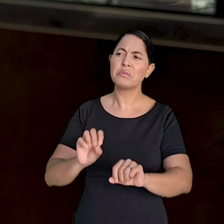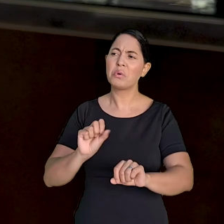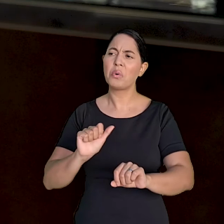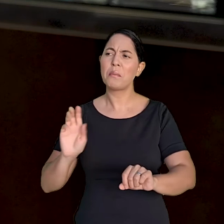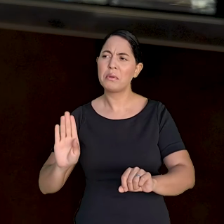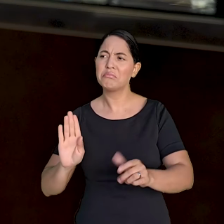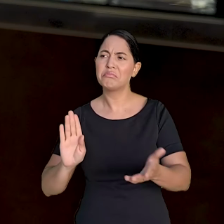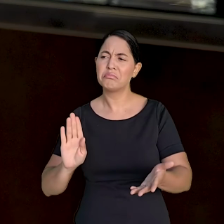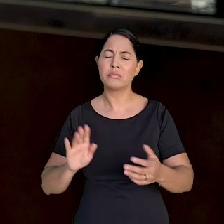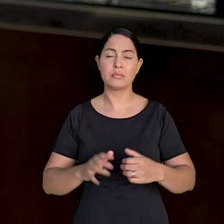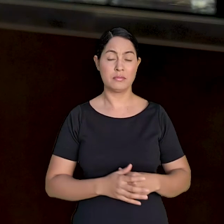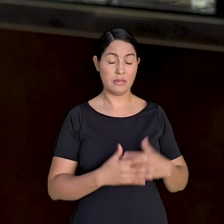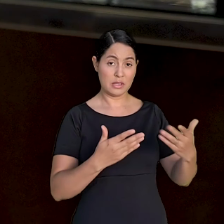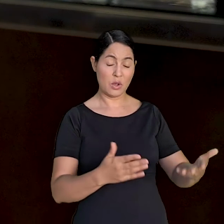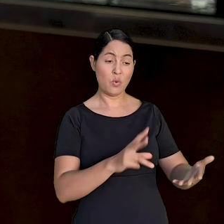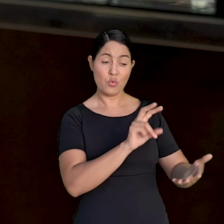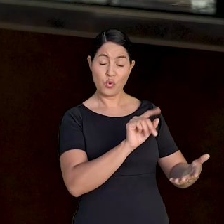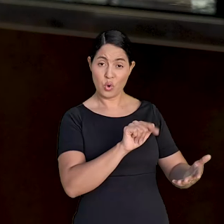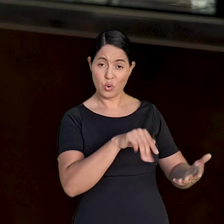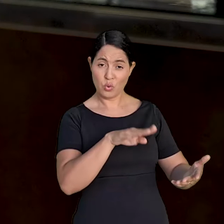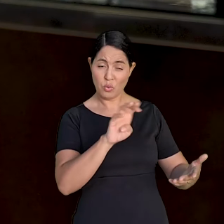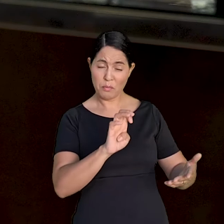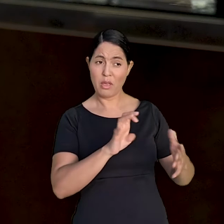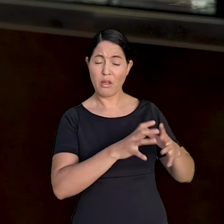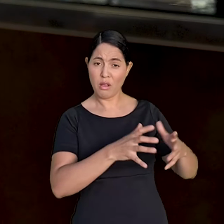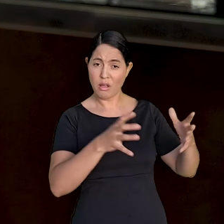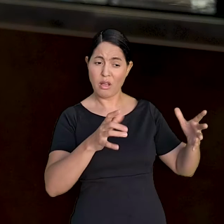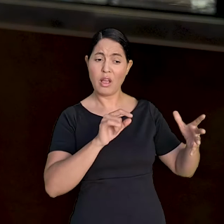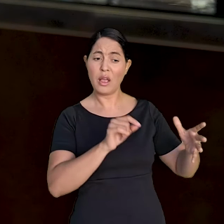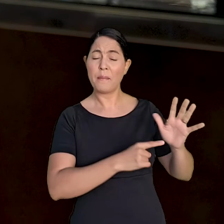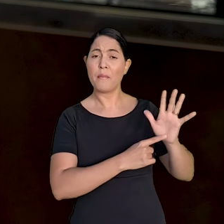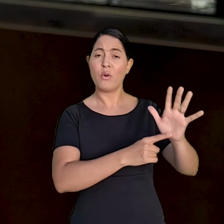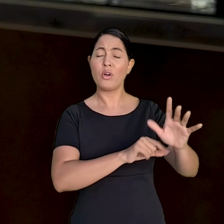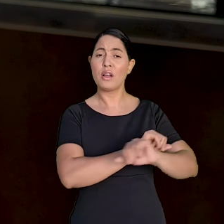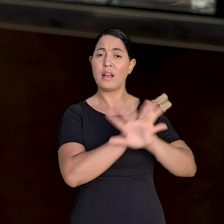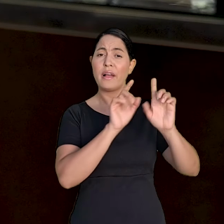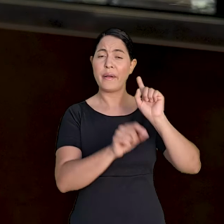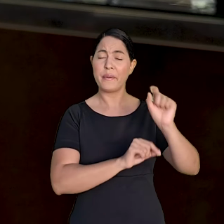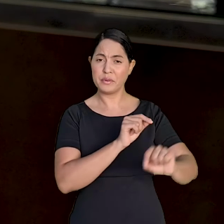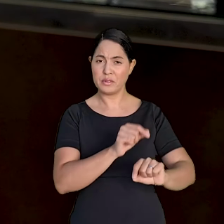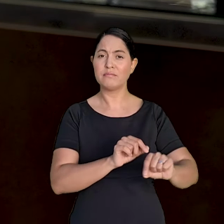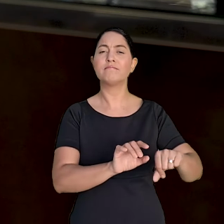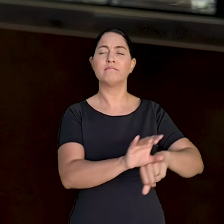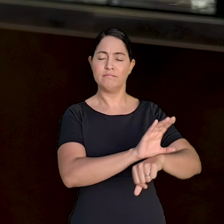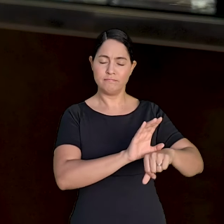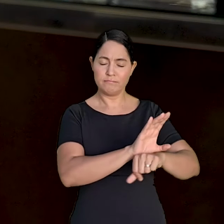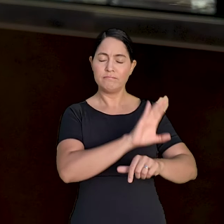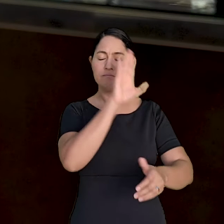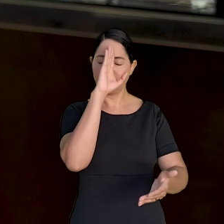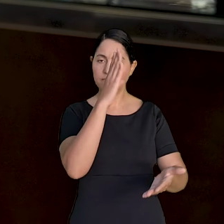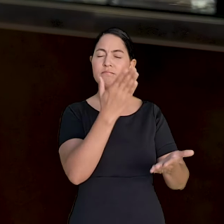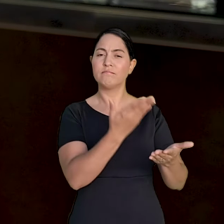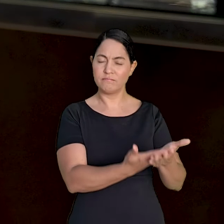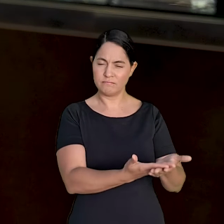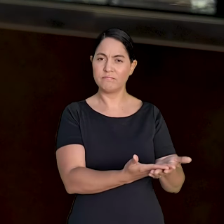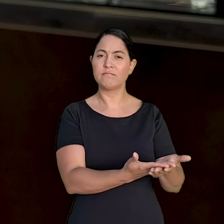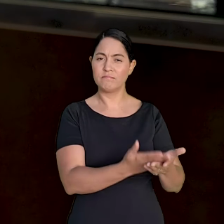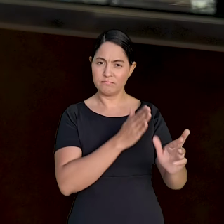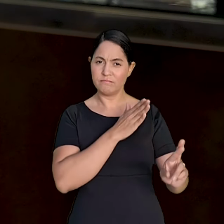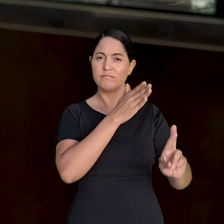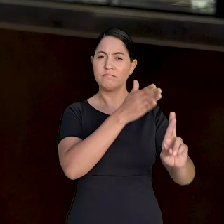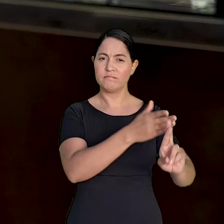OAB? O volume demonstra a consolidação institucional e confiança na Comissão Constitucional